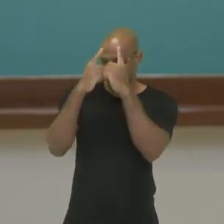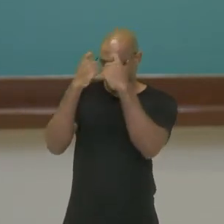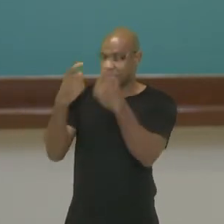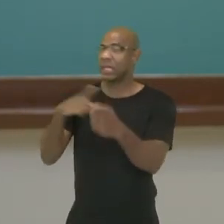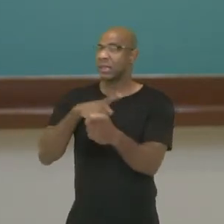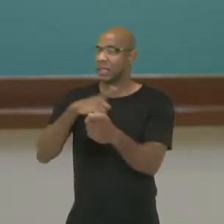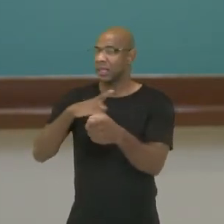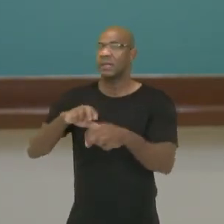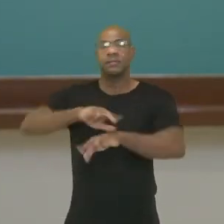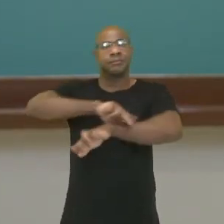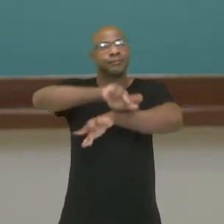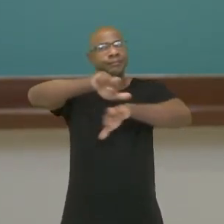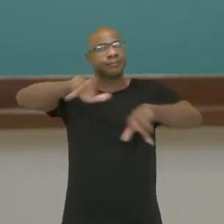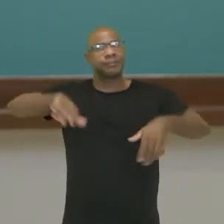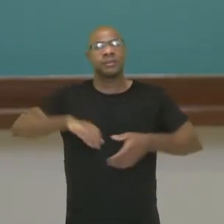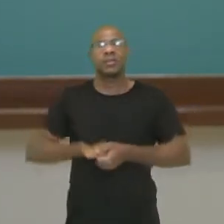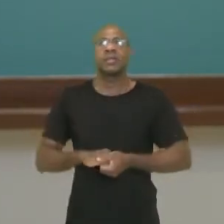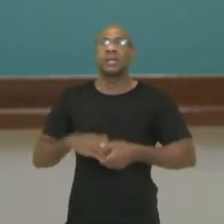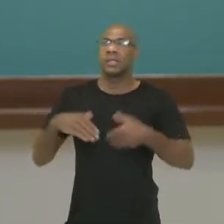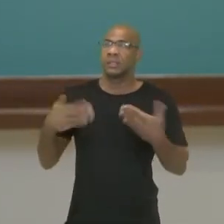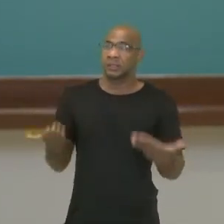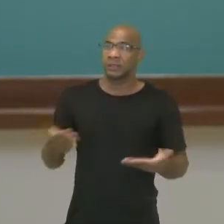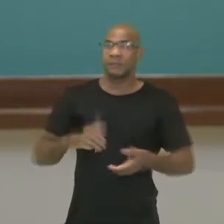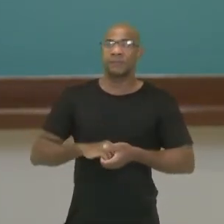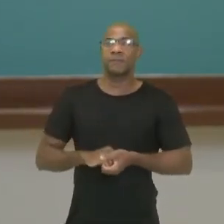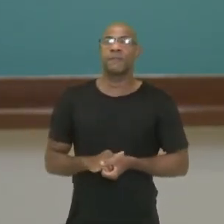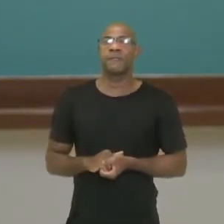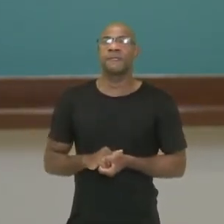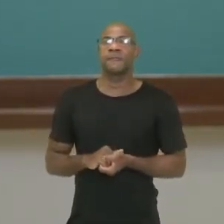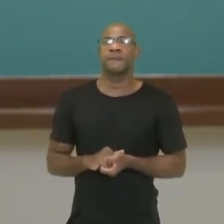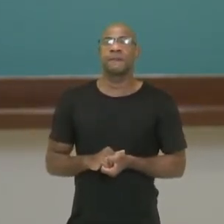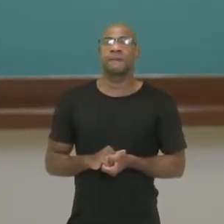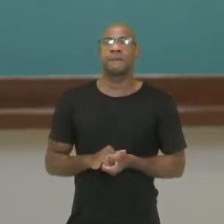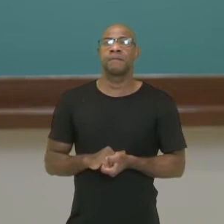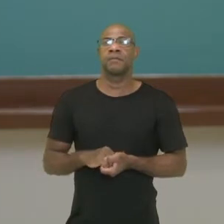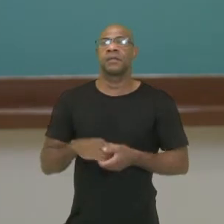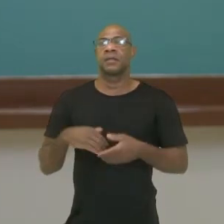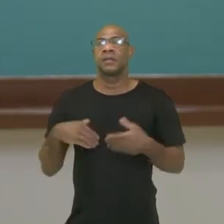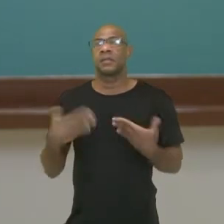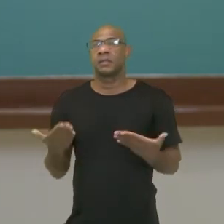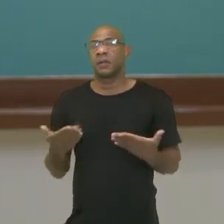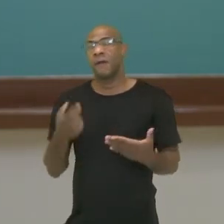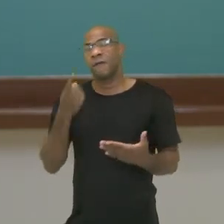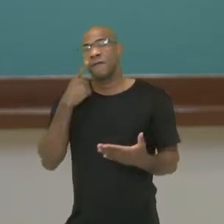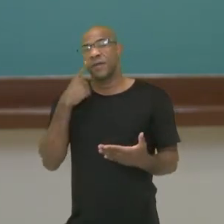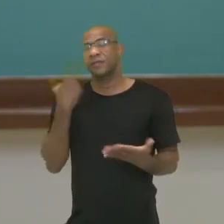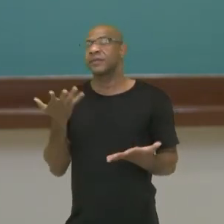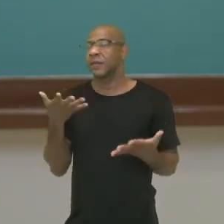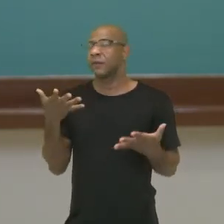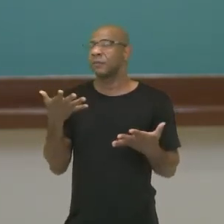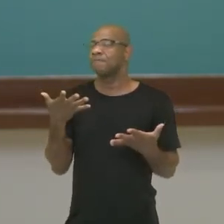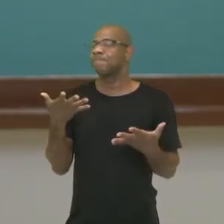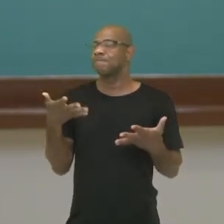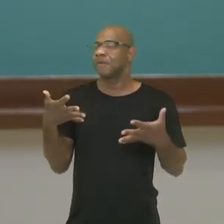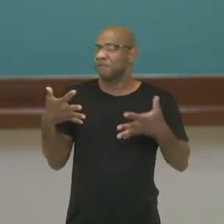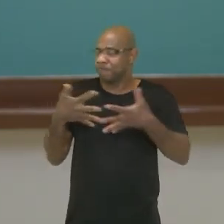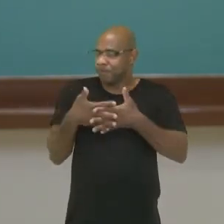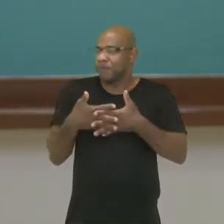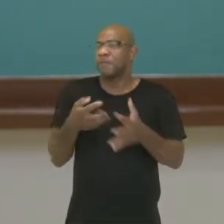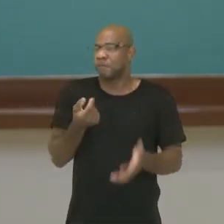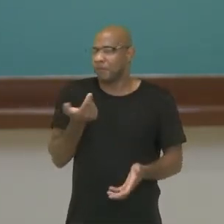quantas formas de violência poucas linhas aqui nos trouxeram, Veja como isso é uma coisa complexa. Certo,